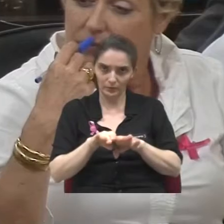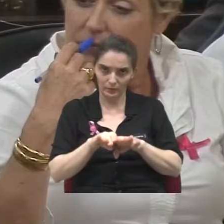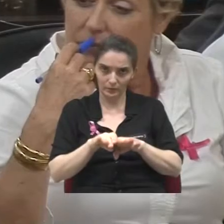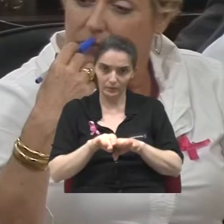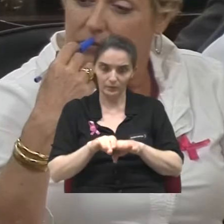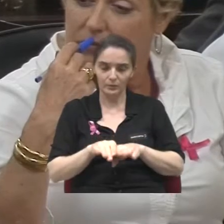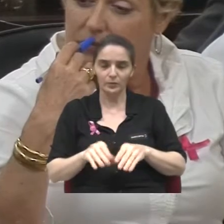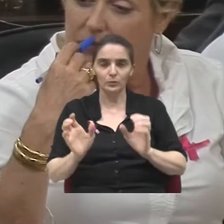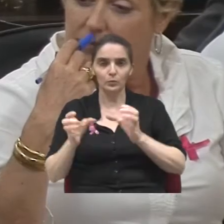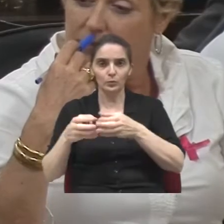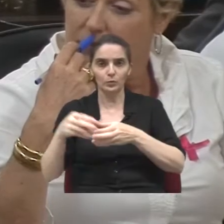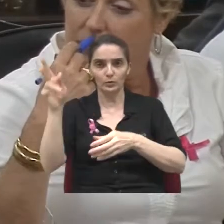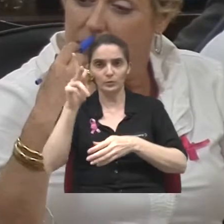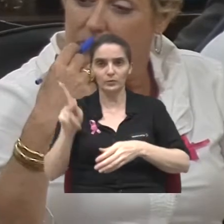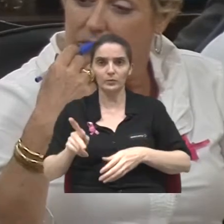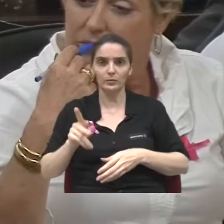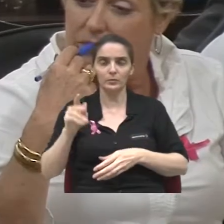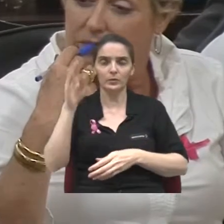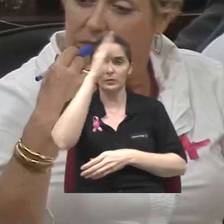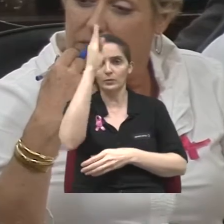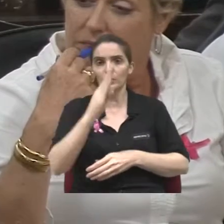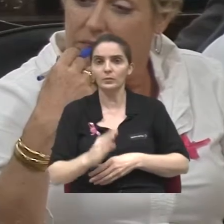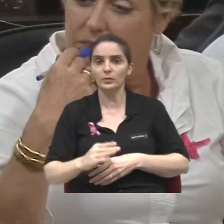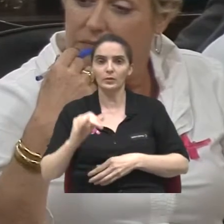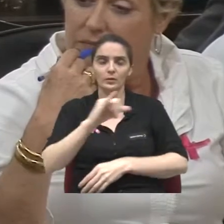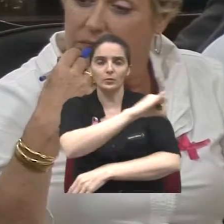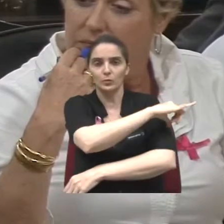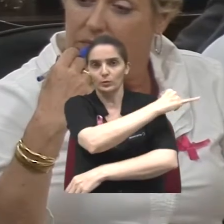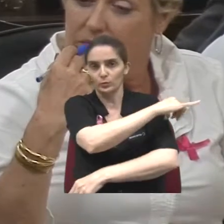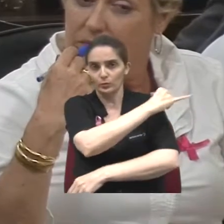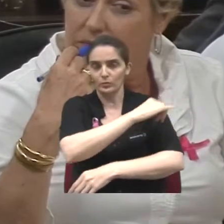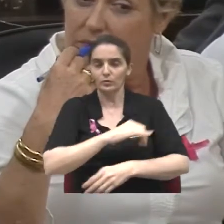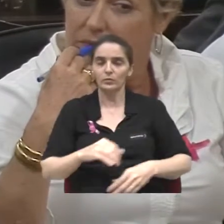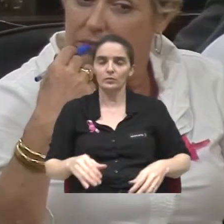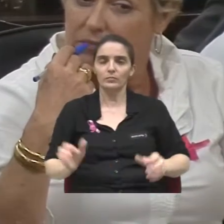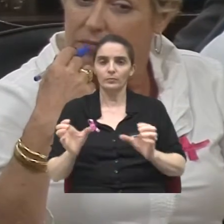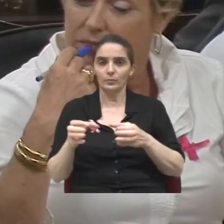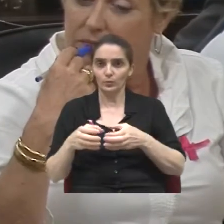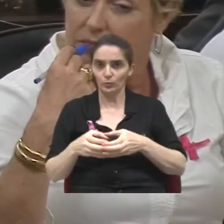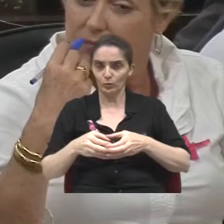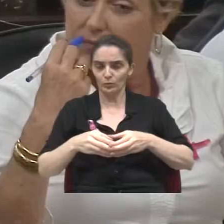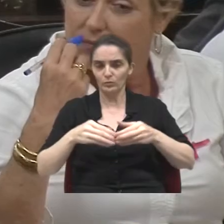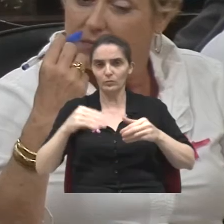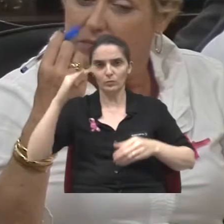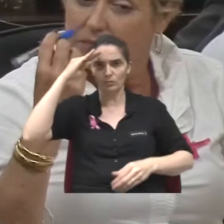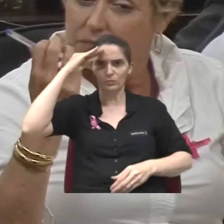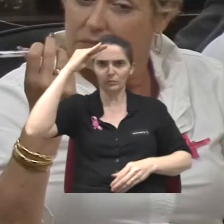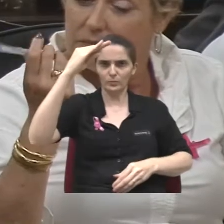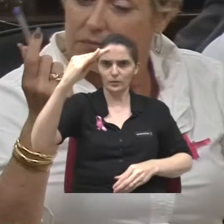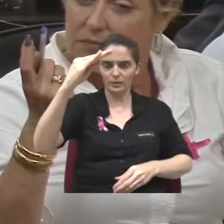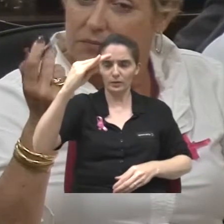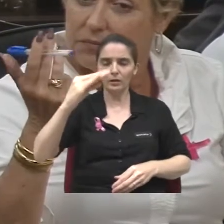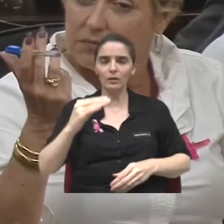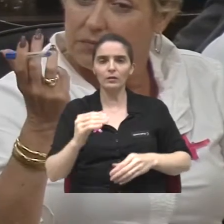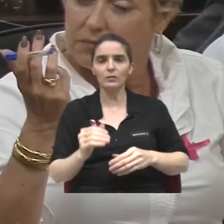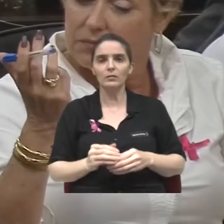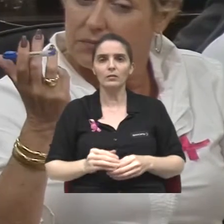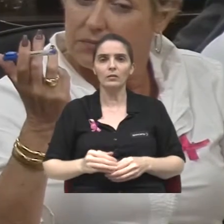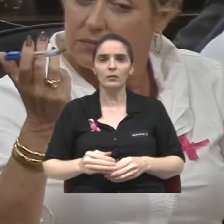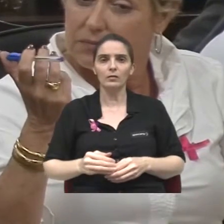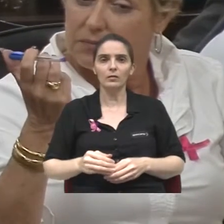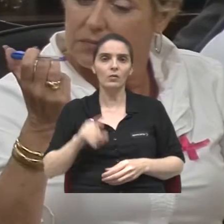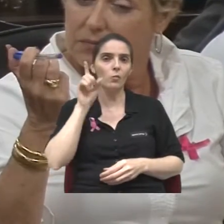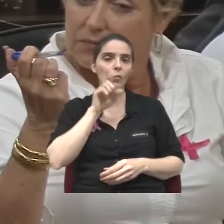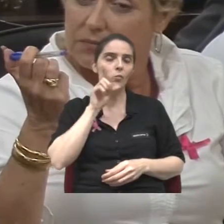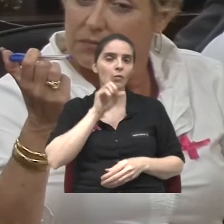na cidade de Rio de Janeiro, participante do Exército Conjunto de Operações de Paz com o Exército Americano na cidade de Quito,